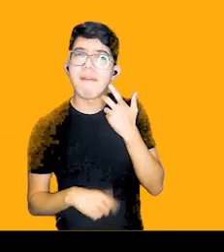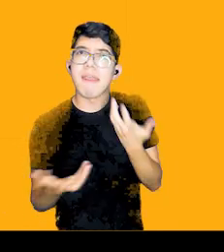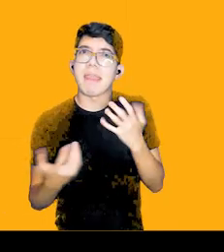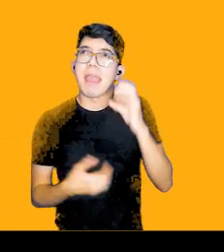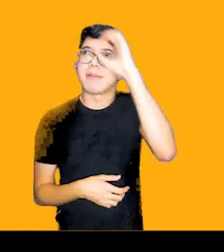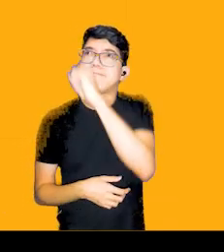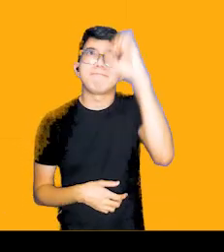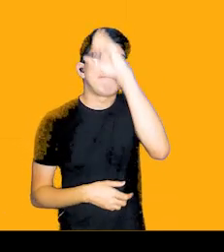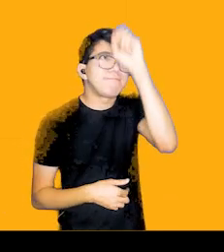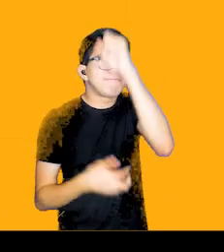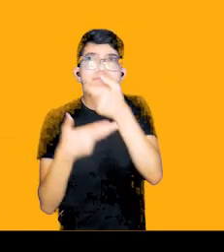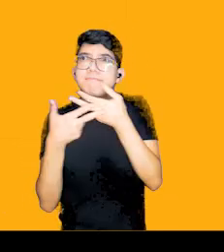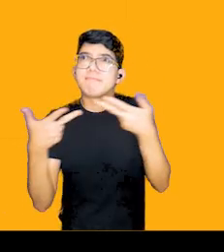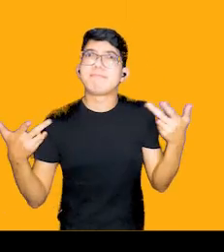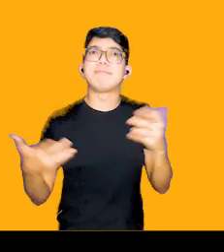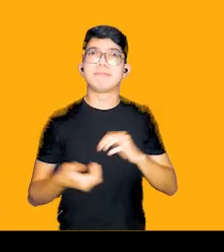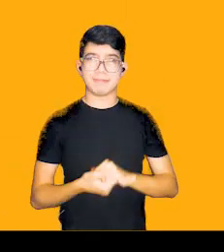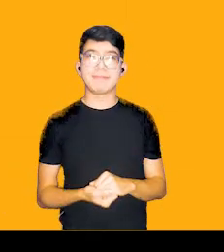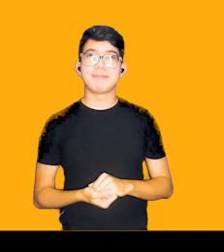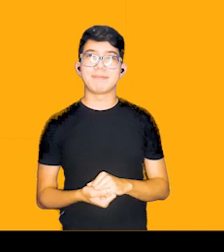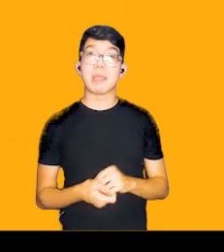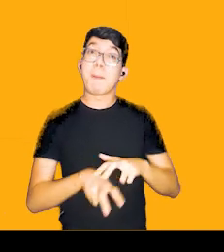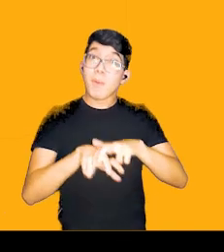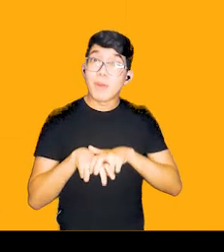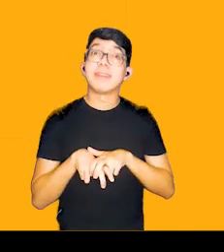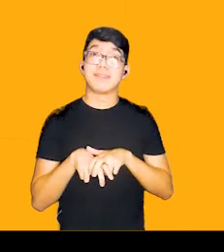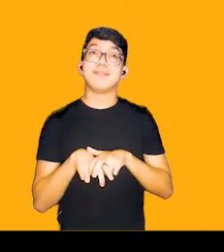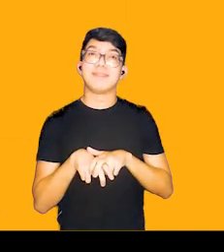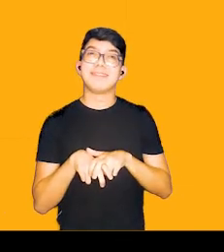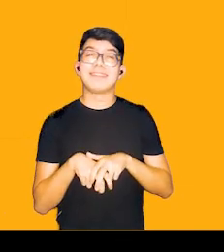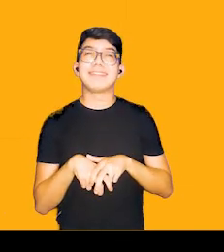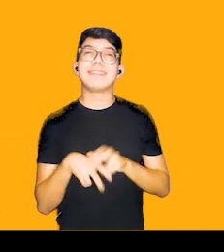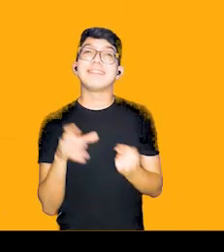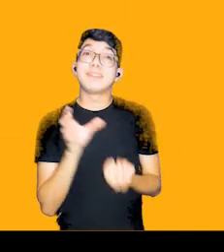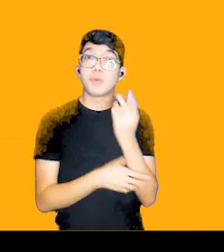tinha, né? Assim, aí essa coisa do turista aprendiz vem